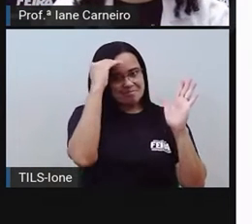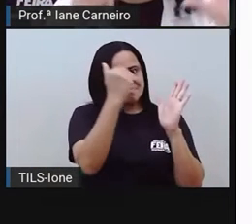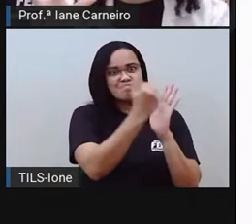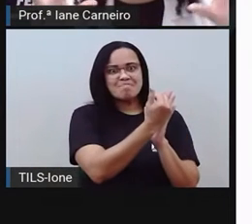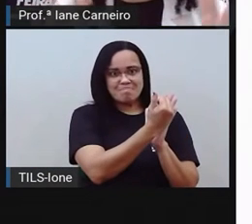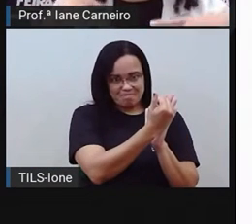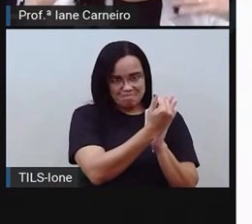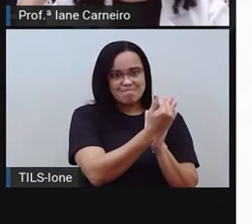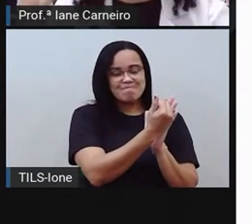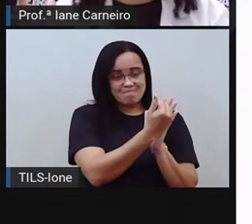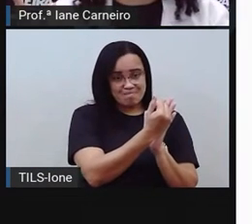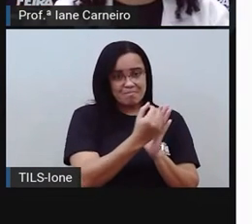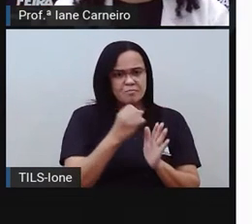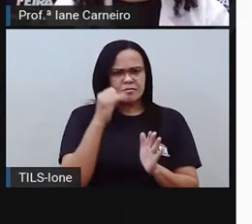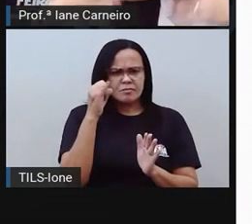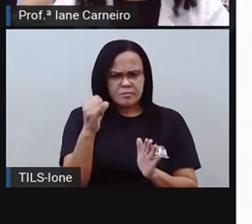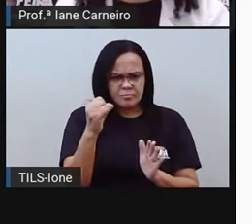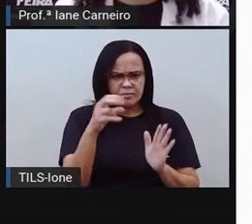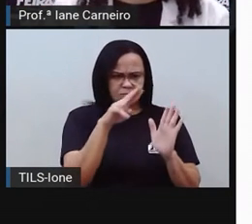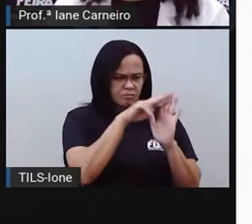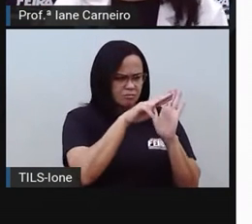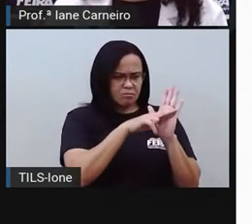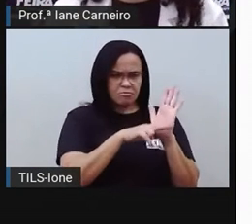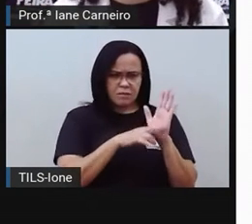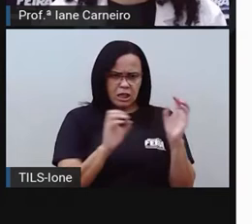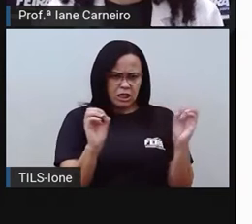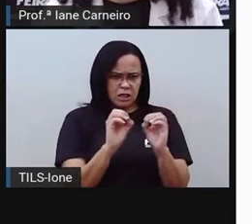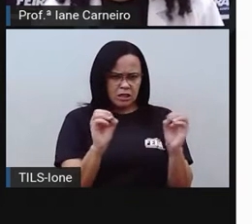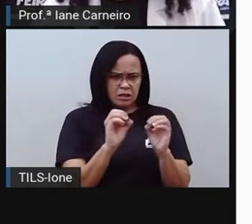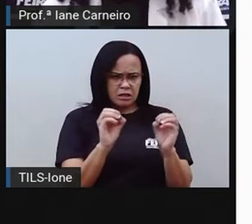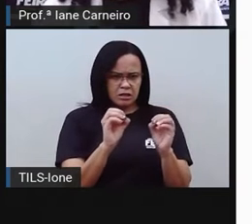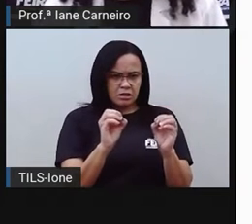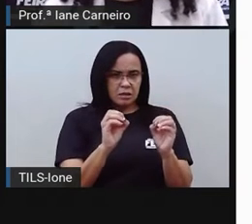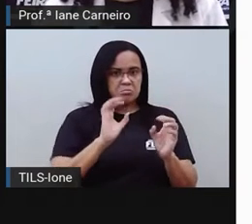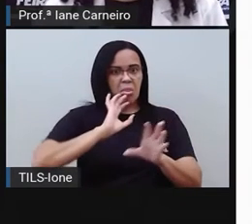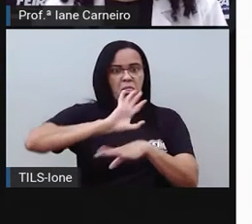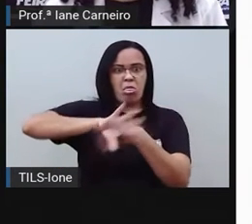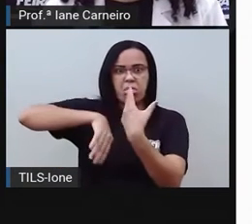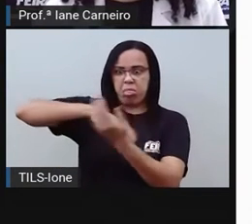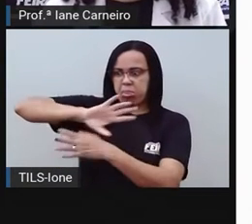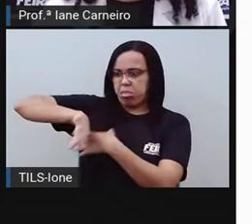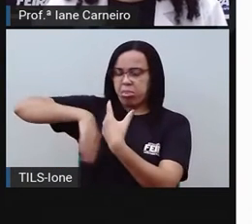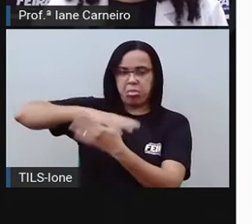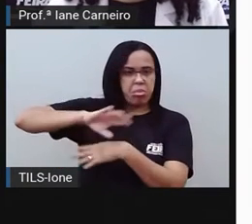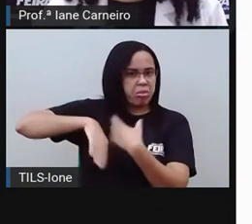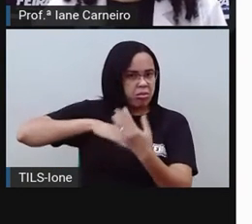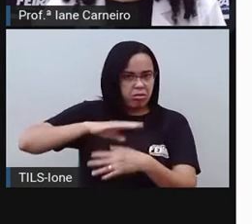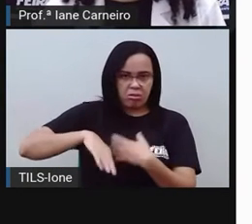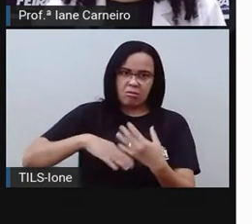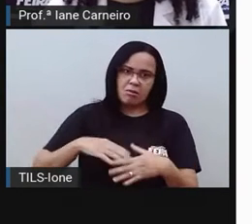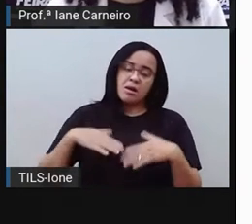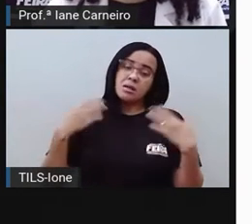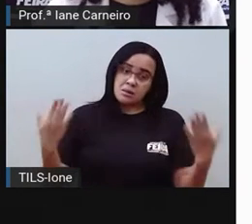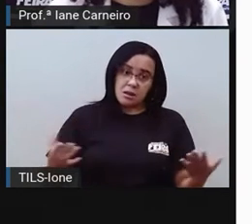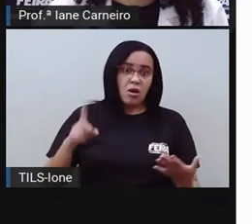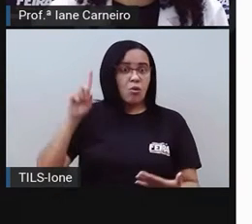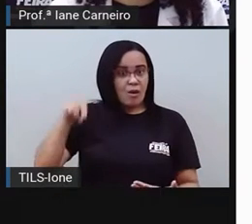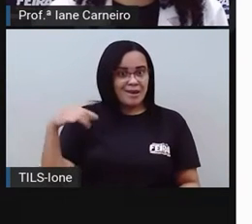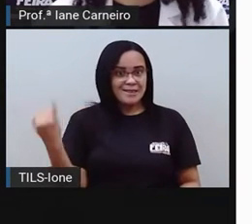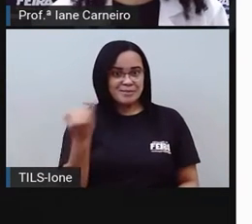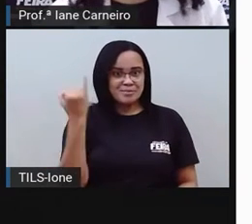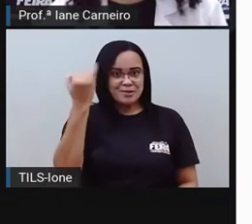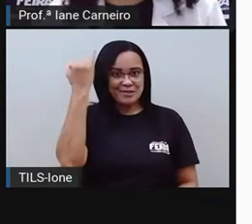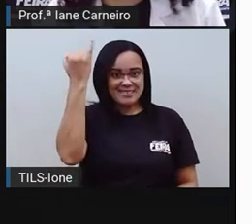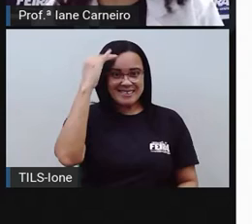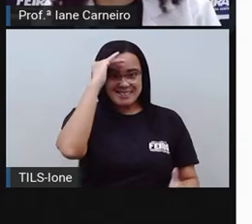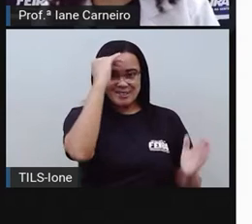bagunça. Cada um faz o que acha que pode e que deve fazer. Então, ó, por que é necessário, né? Como a Pró falou, seguir as regras